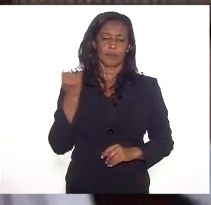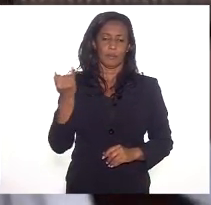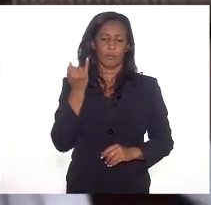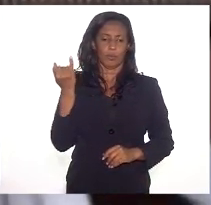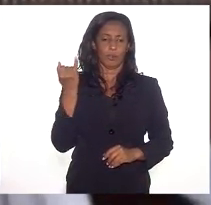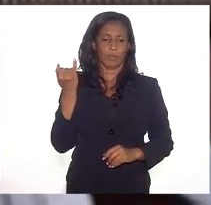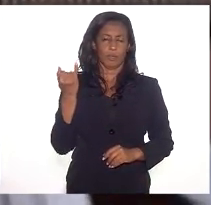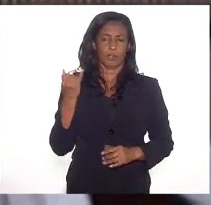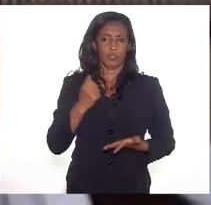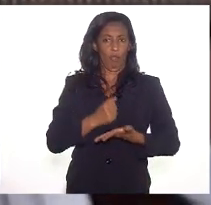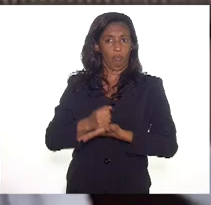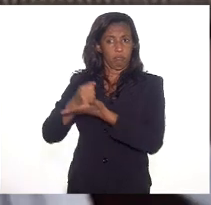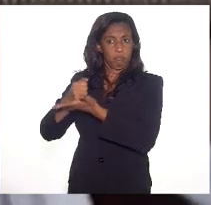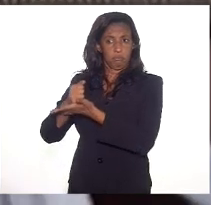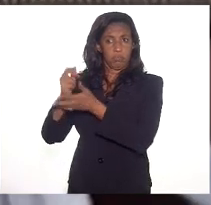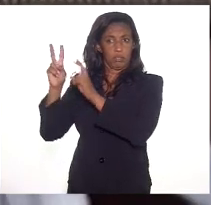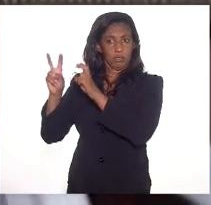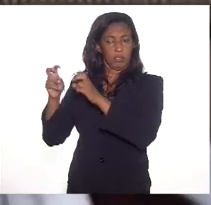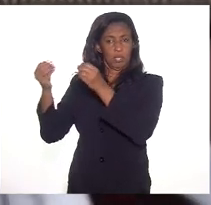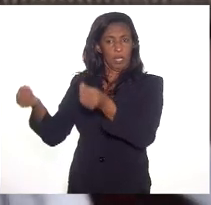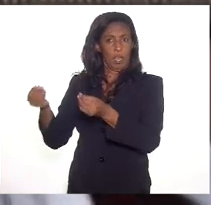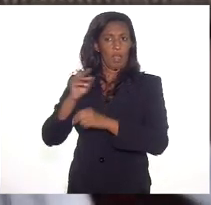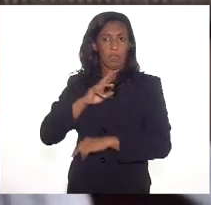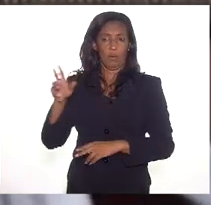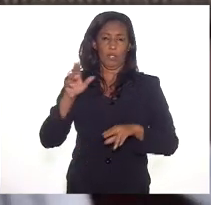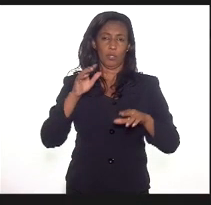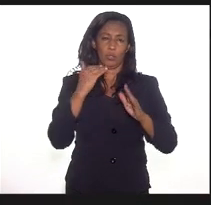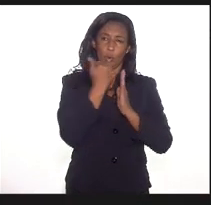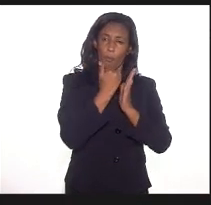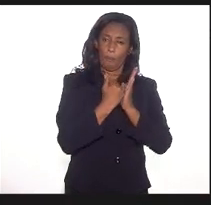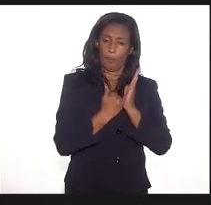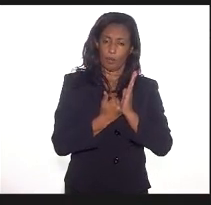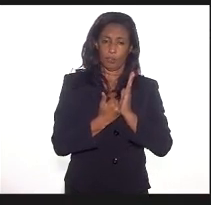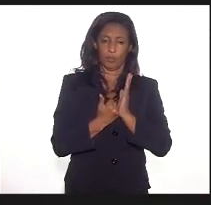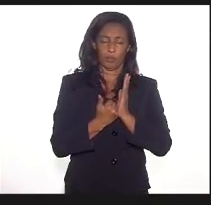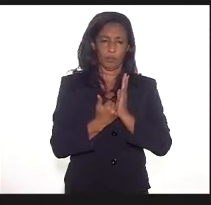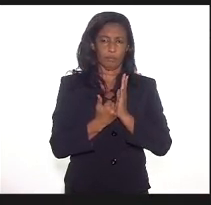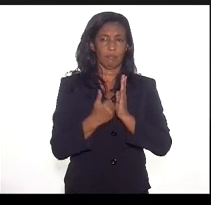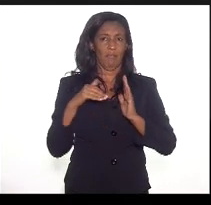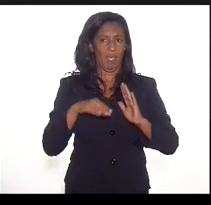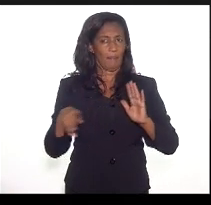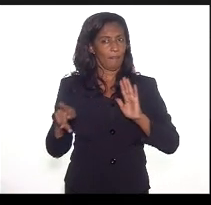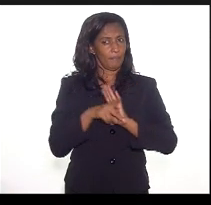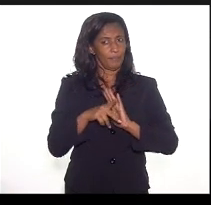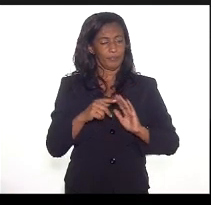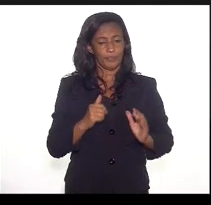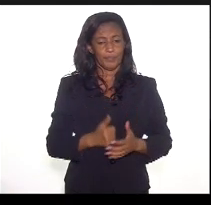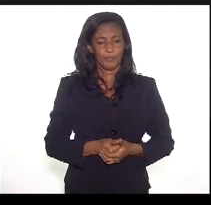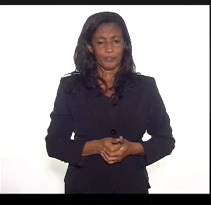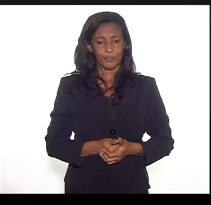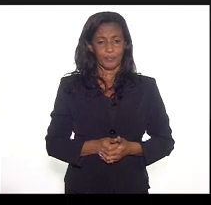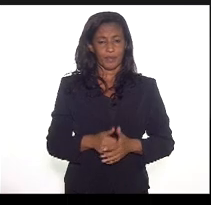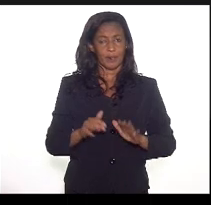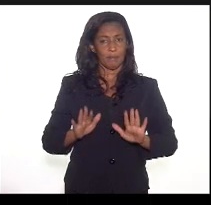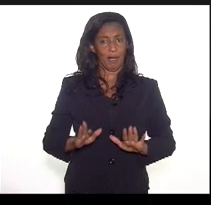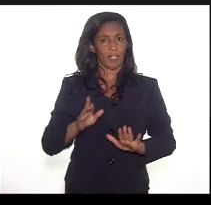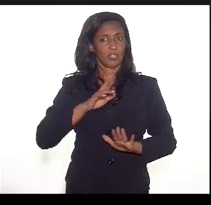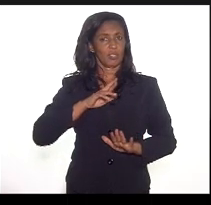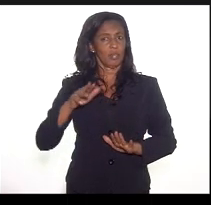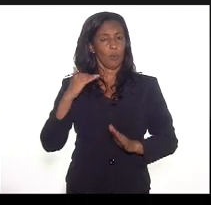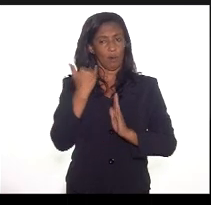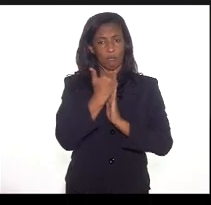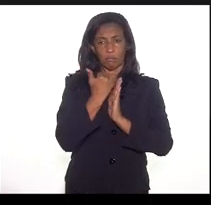titulação, não é isso. O programa, o projeto é extremamente meritório, mas não é um projeto